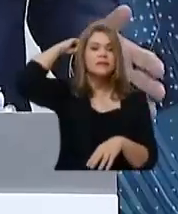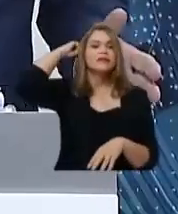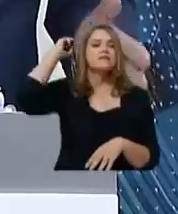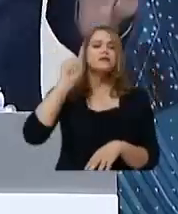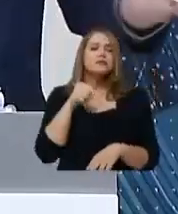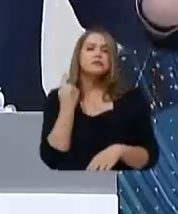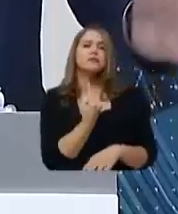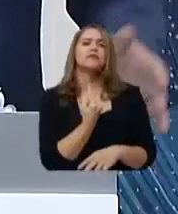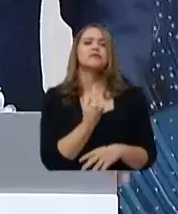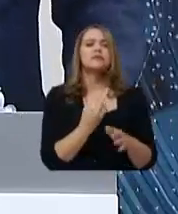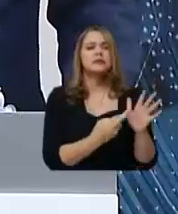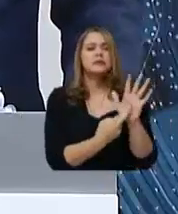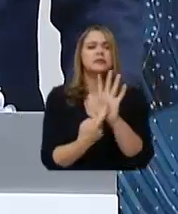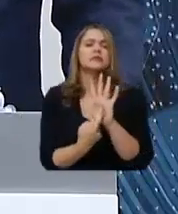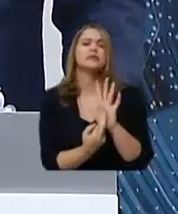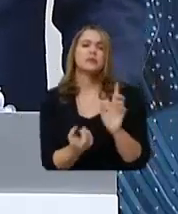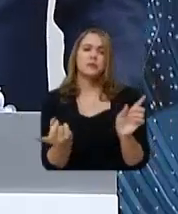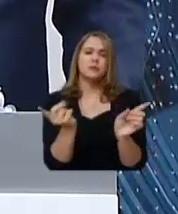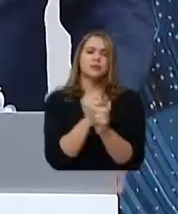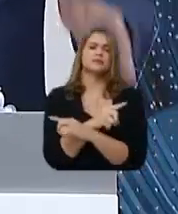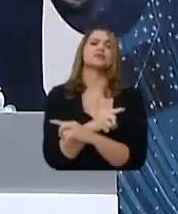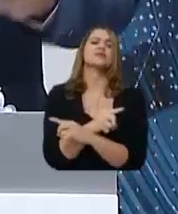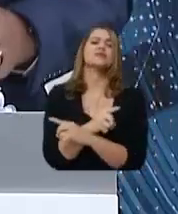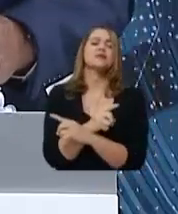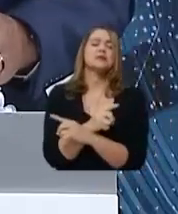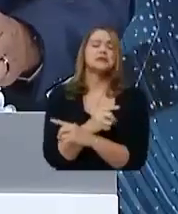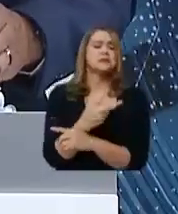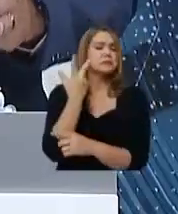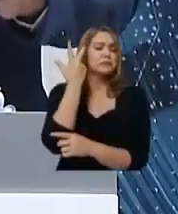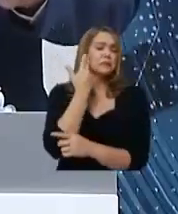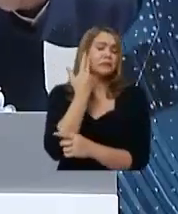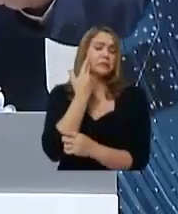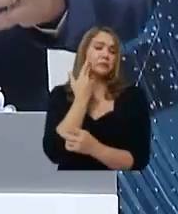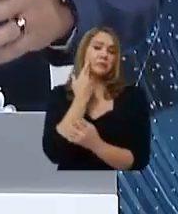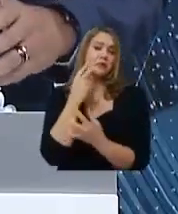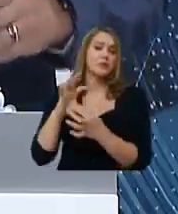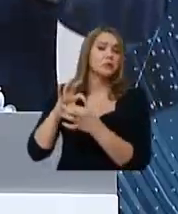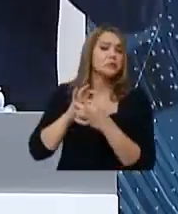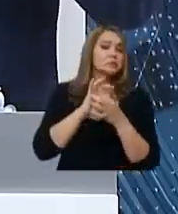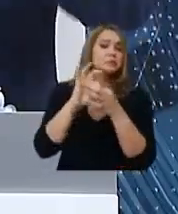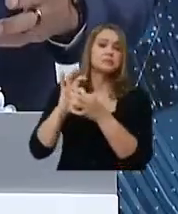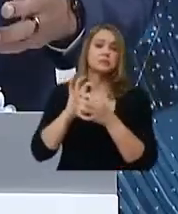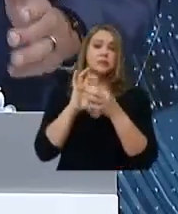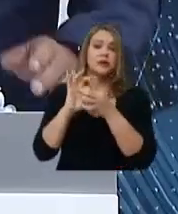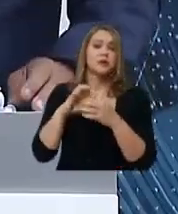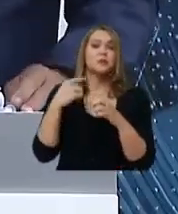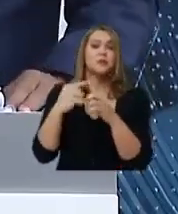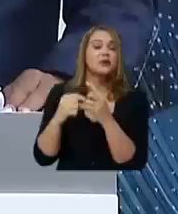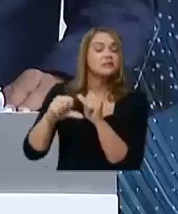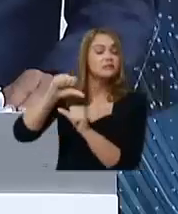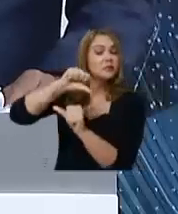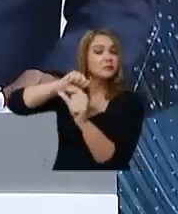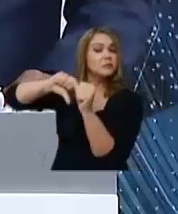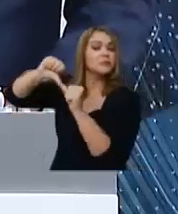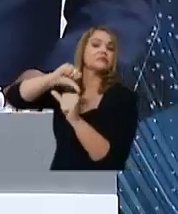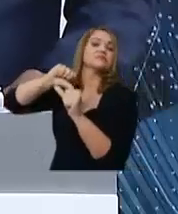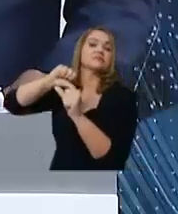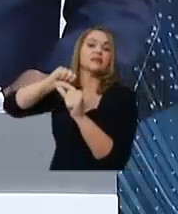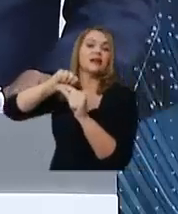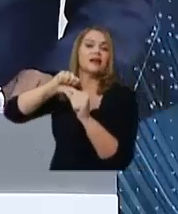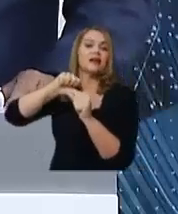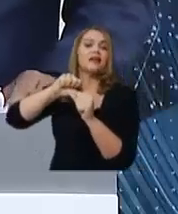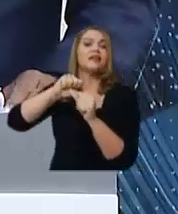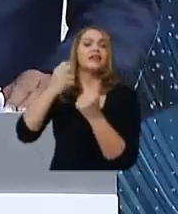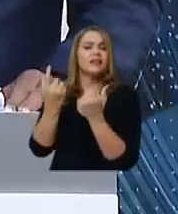a oposição é natural essa unidade da oposição é quando a gente quer fazer mudança e eu conto